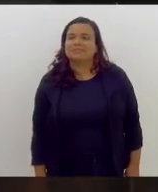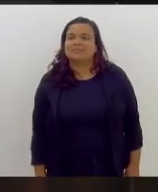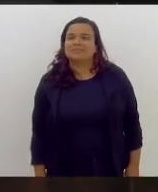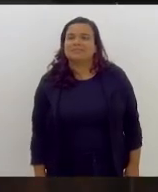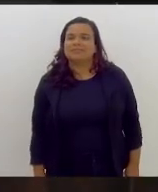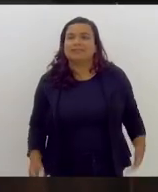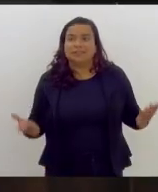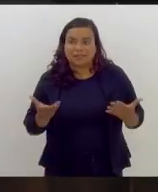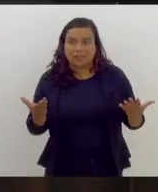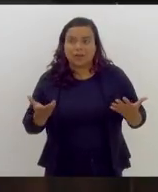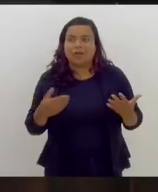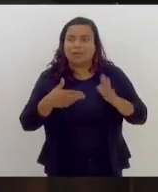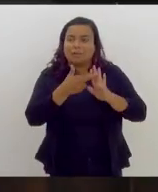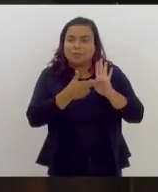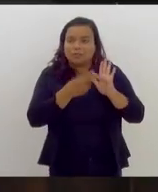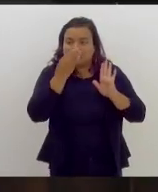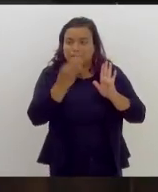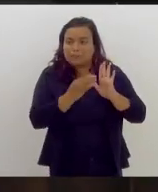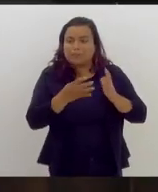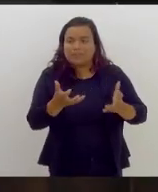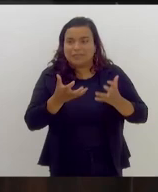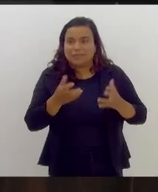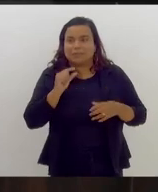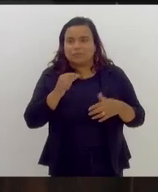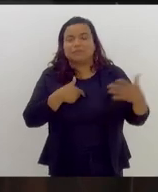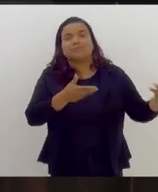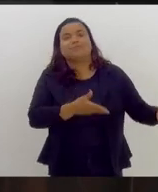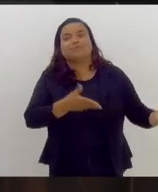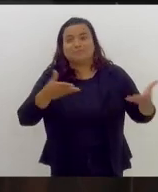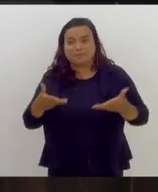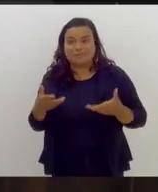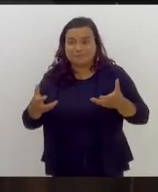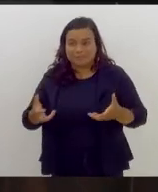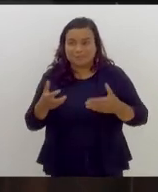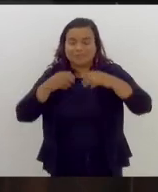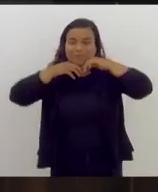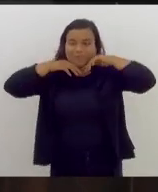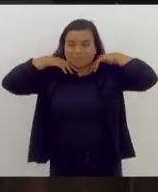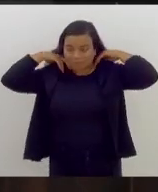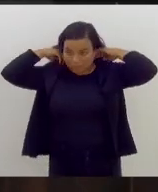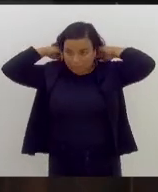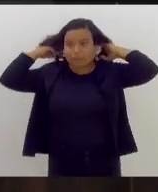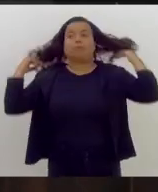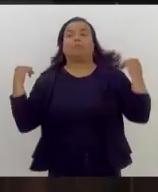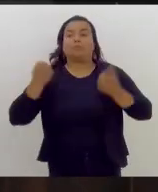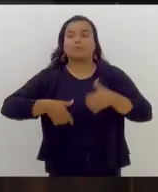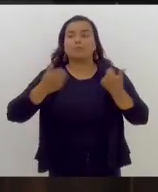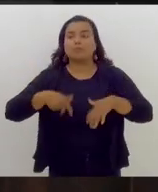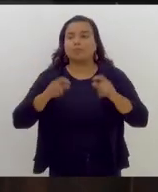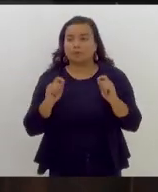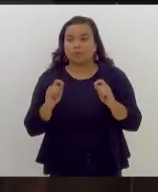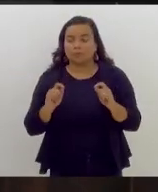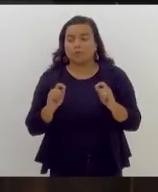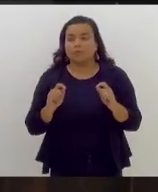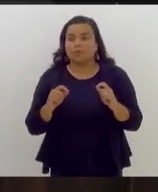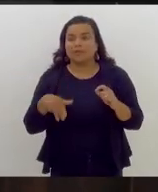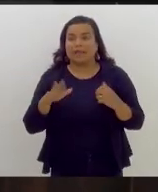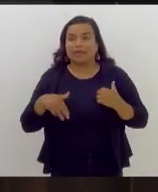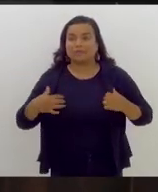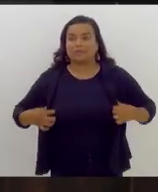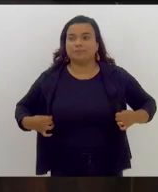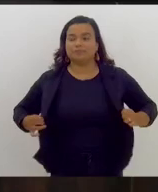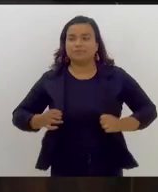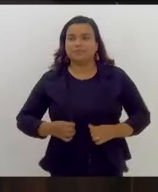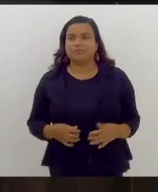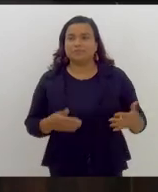Gostaria de quebrar o protocolo um pouquinho e gostaria de convidar a fazer uso da palavra e que